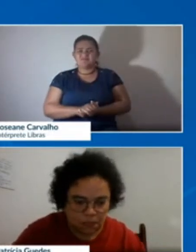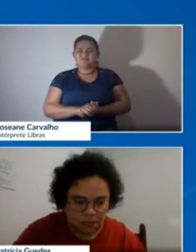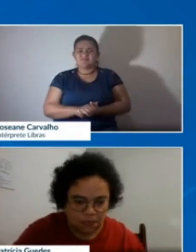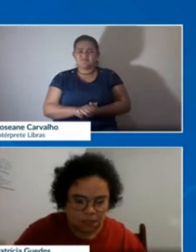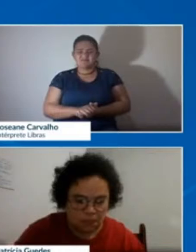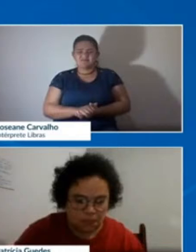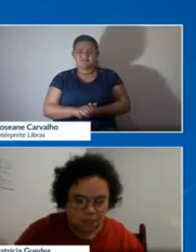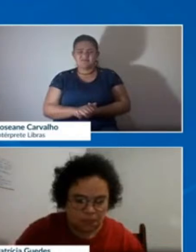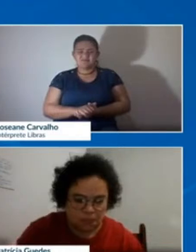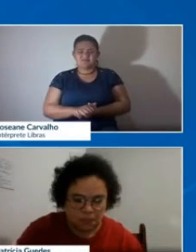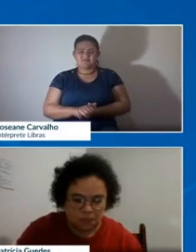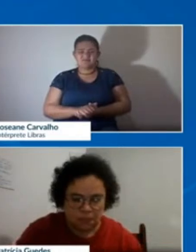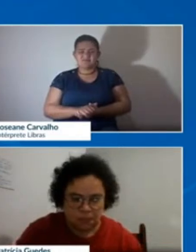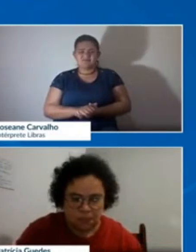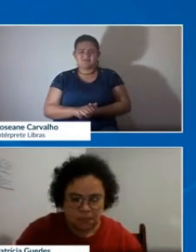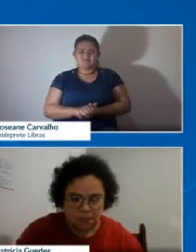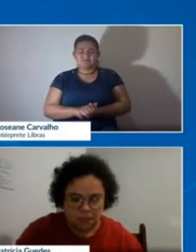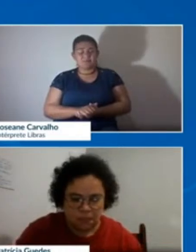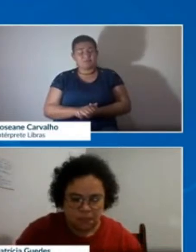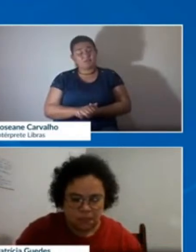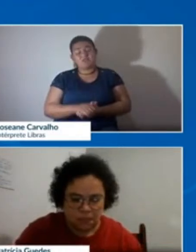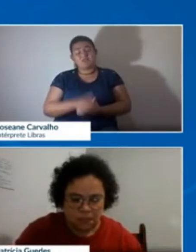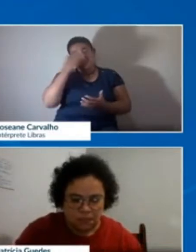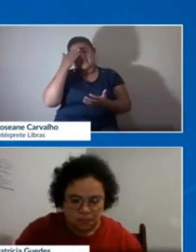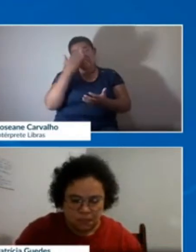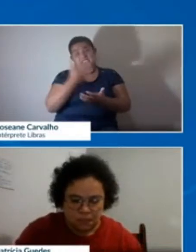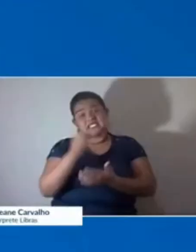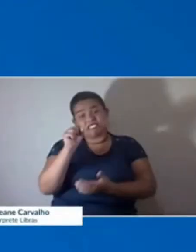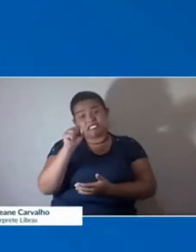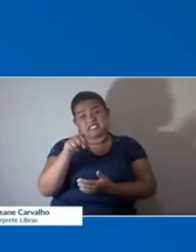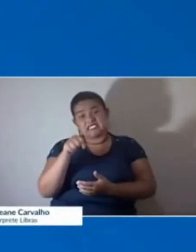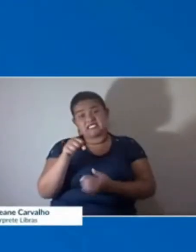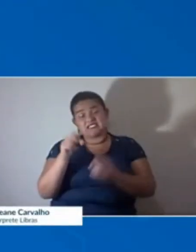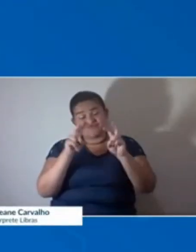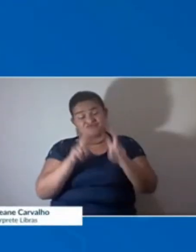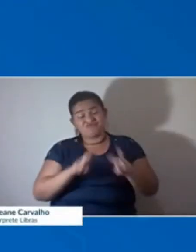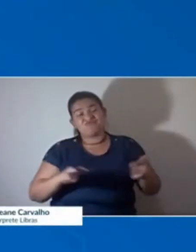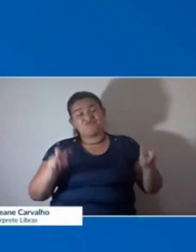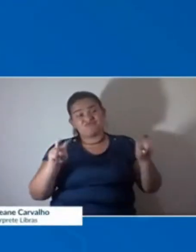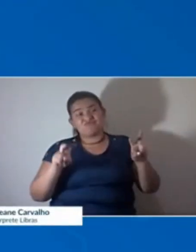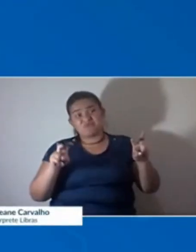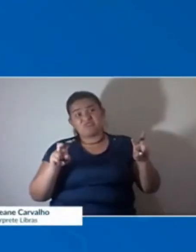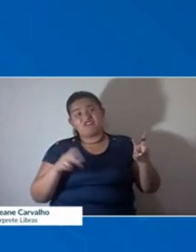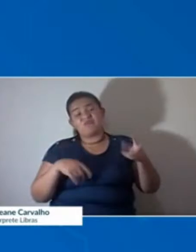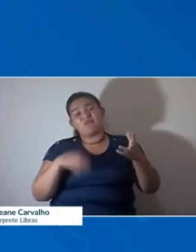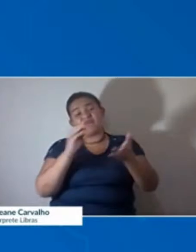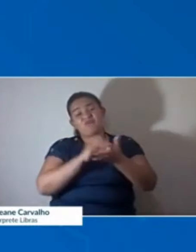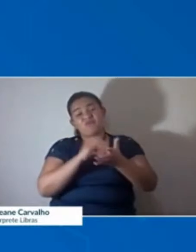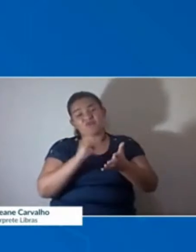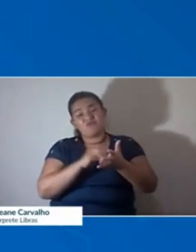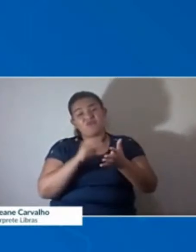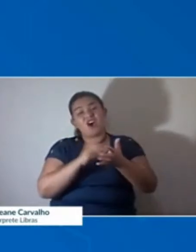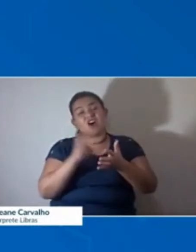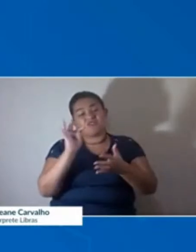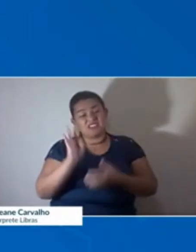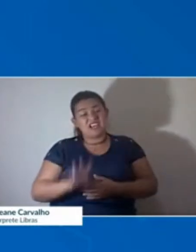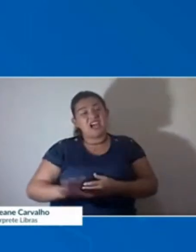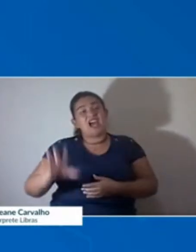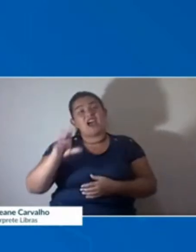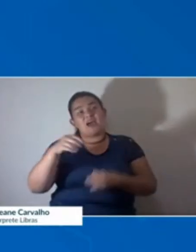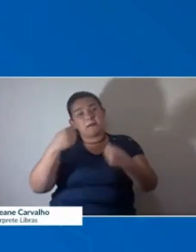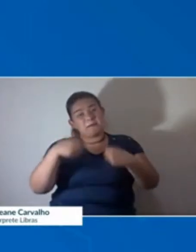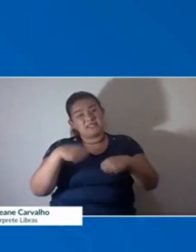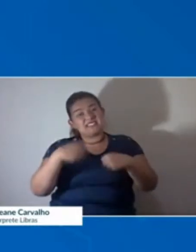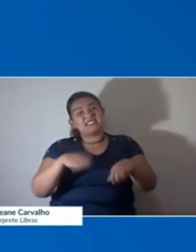Olha, eu acho que sim, que há uma visão, um senso comum sobre essa produção que precisa ser desconstruída,